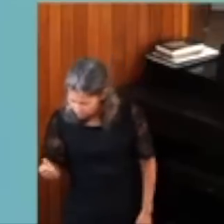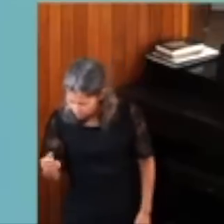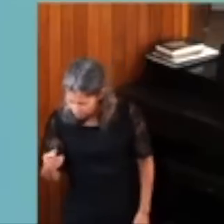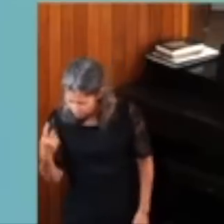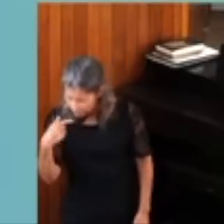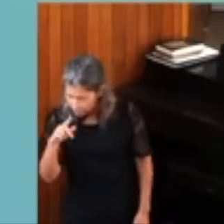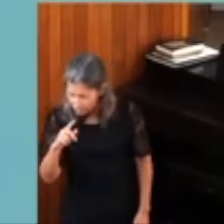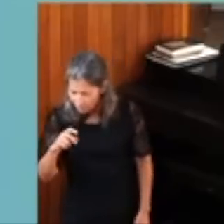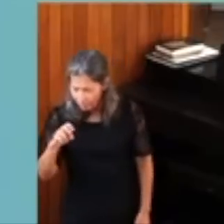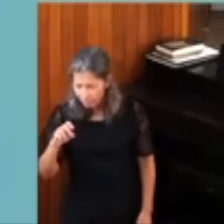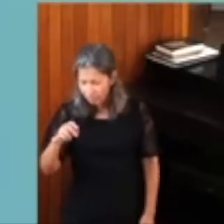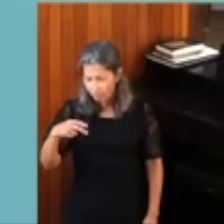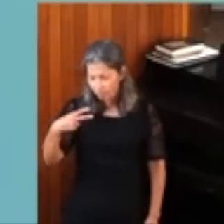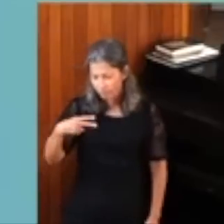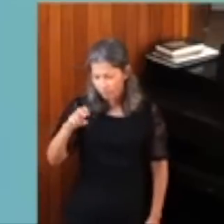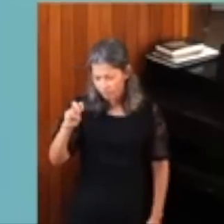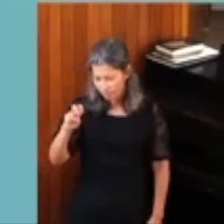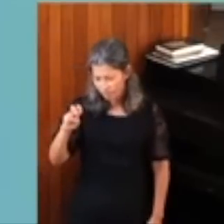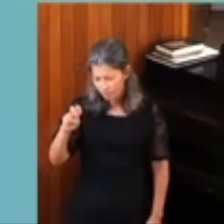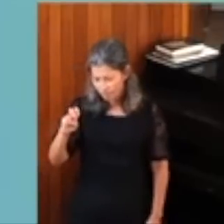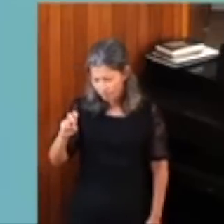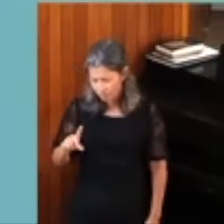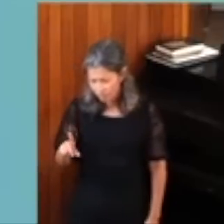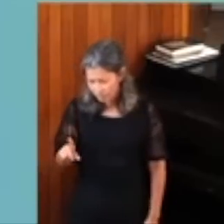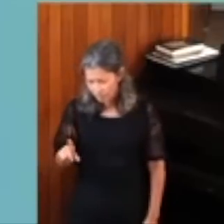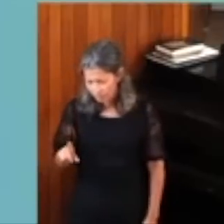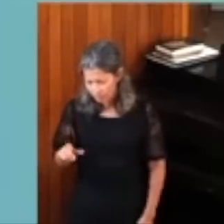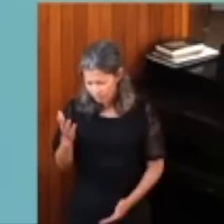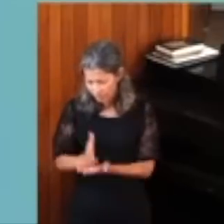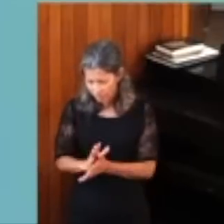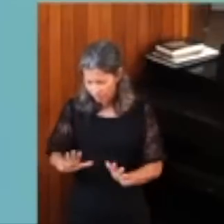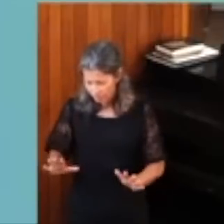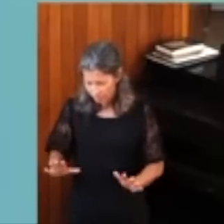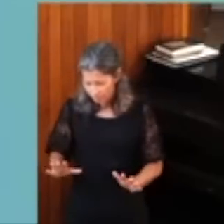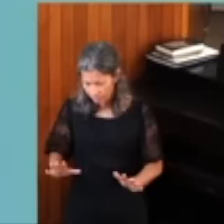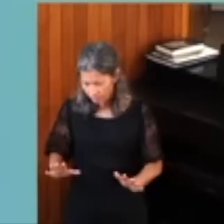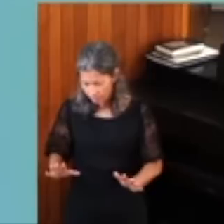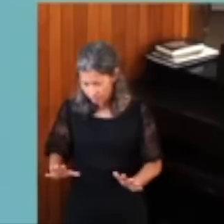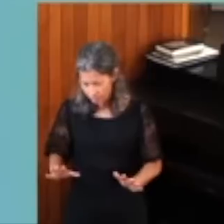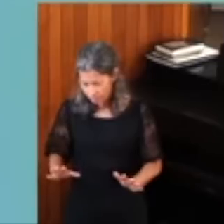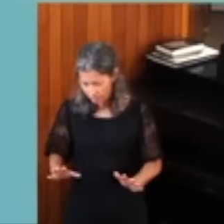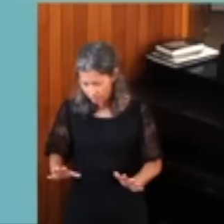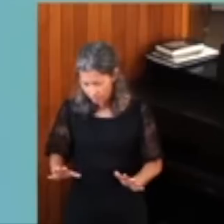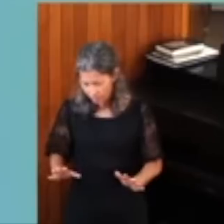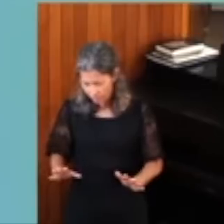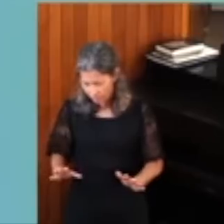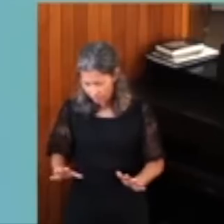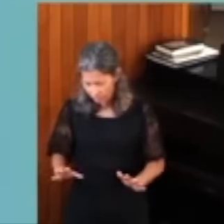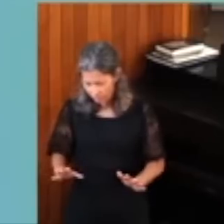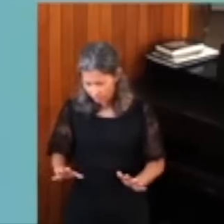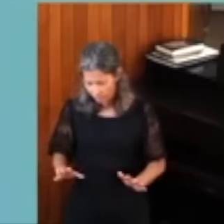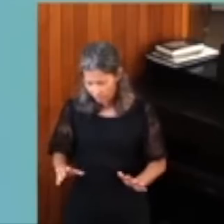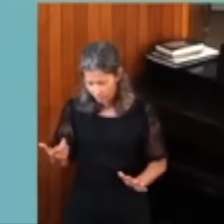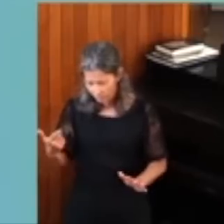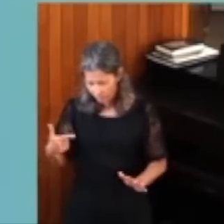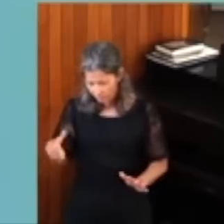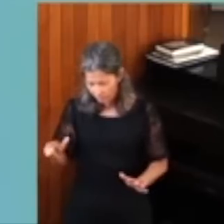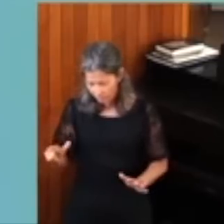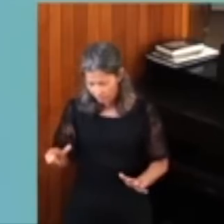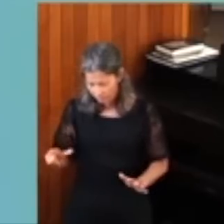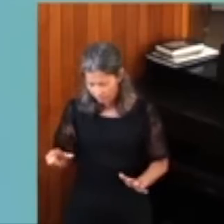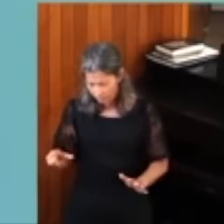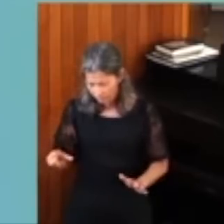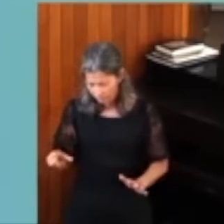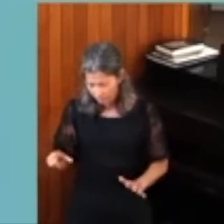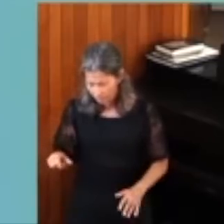Abraço aos amigos que estão acompanhando aí pelo canal da igreja. Deus abençoe também a sua família. E desejamos que vocês, como